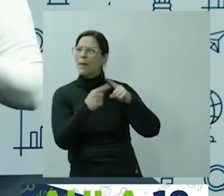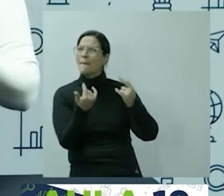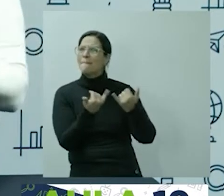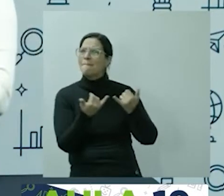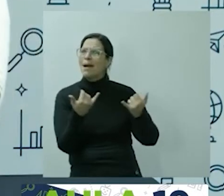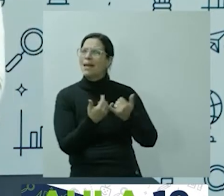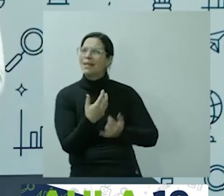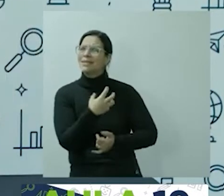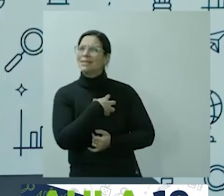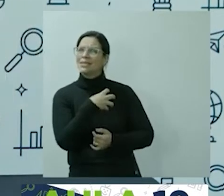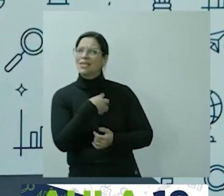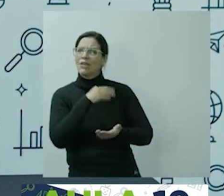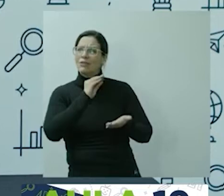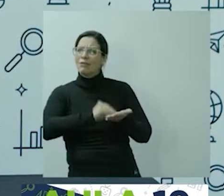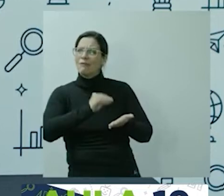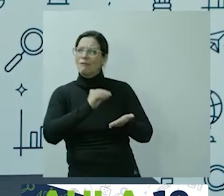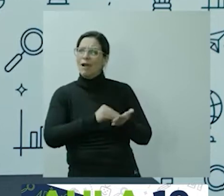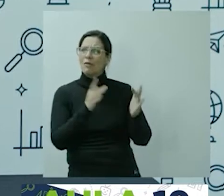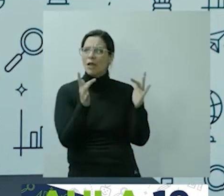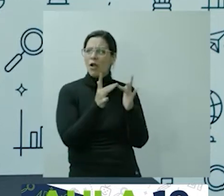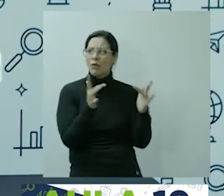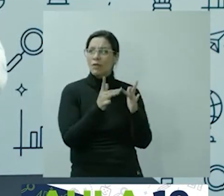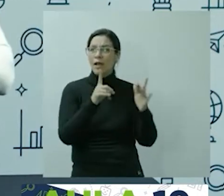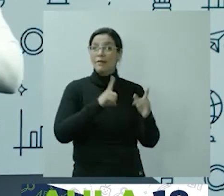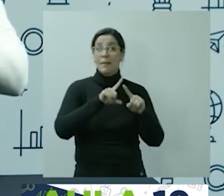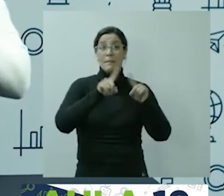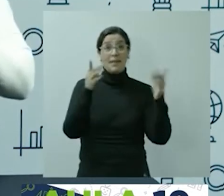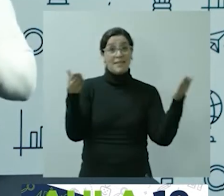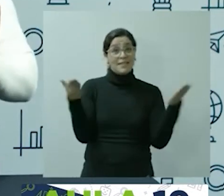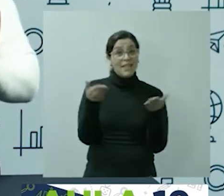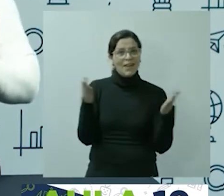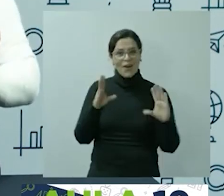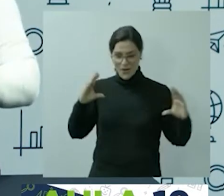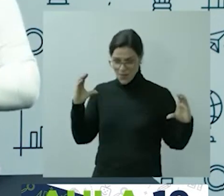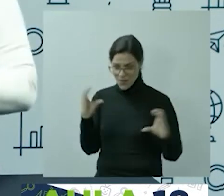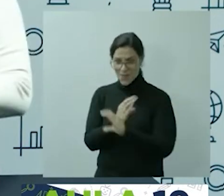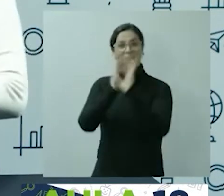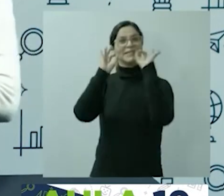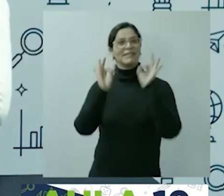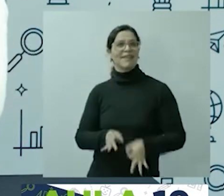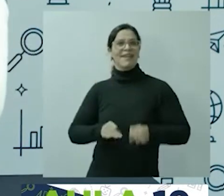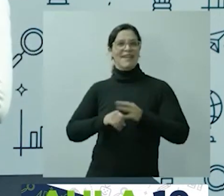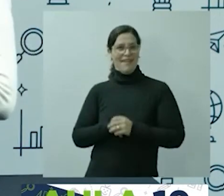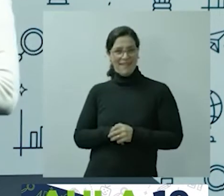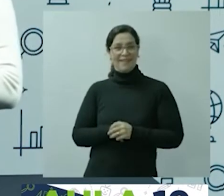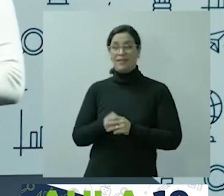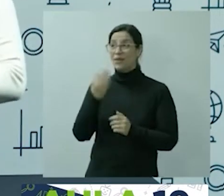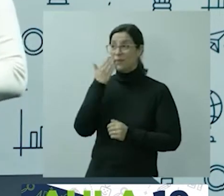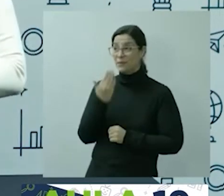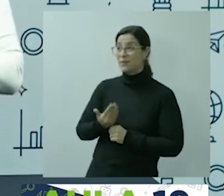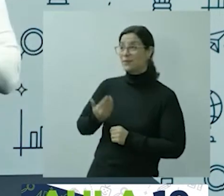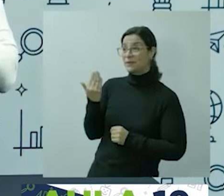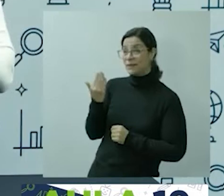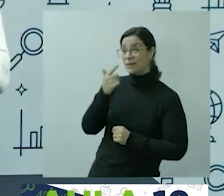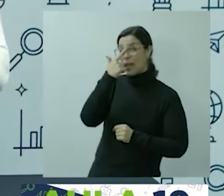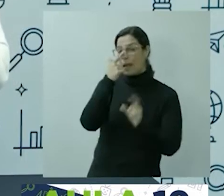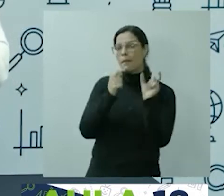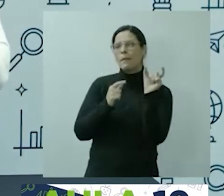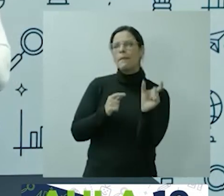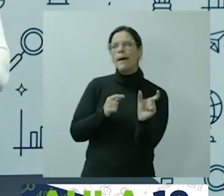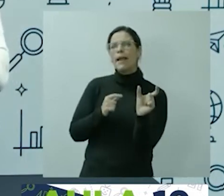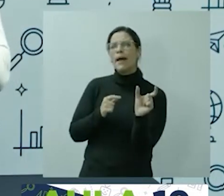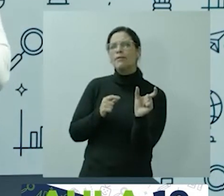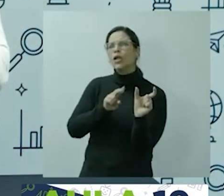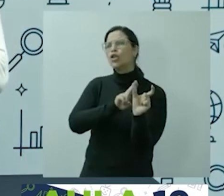sentia cativada pela amizade dele. Mas no final deu tudo certo. Vamos ver aqui então a